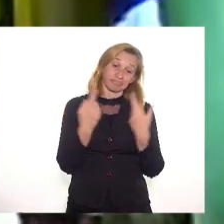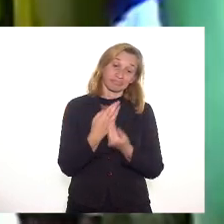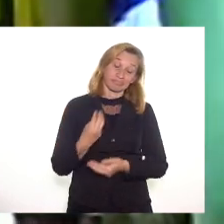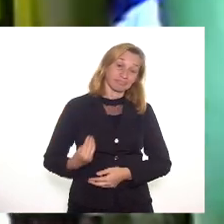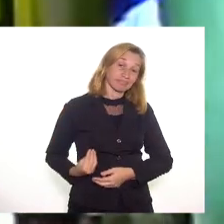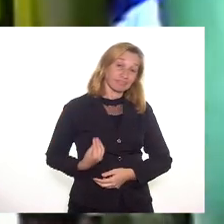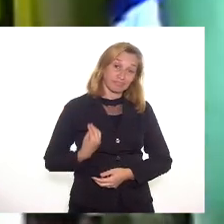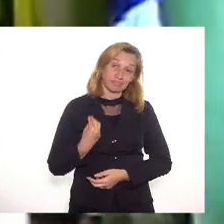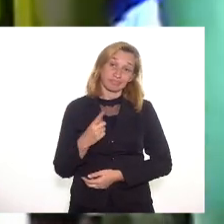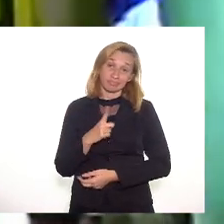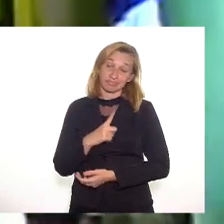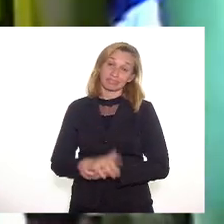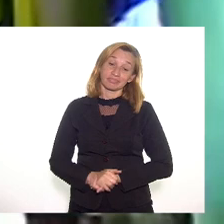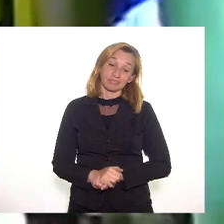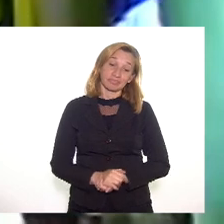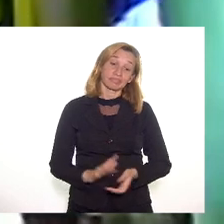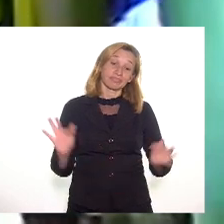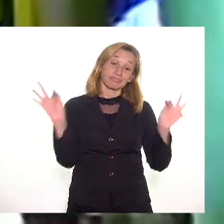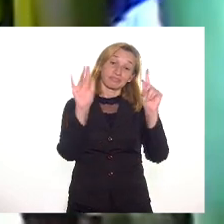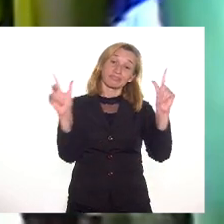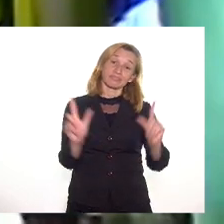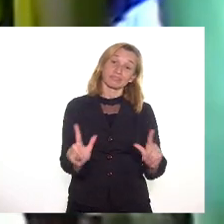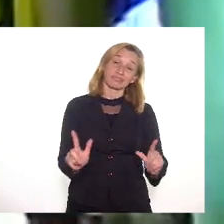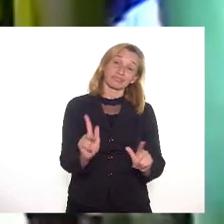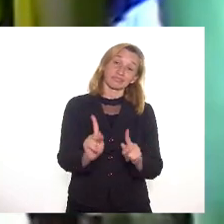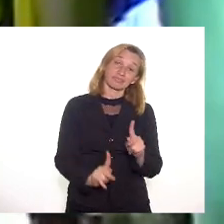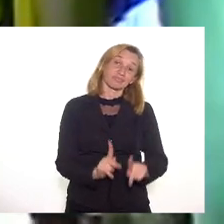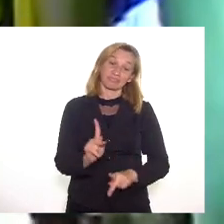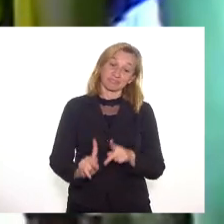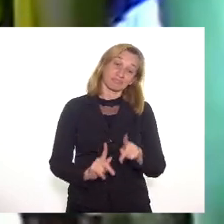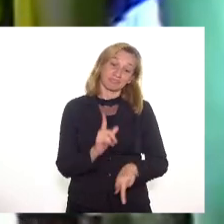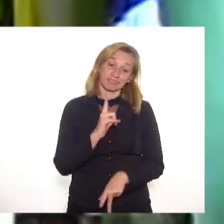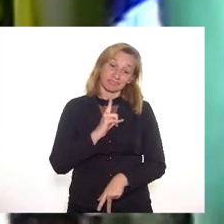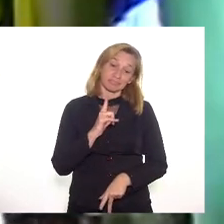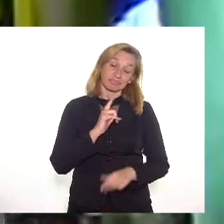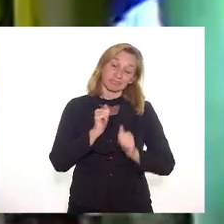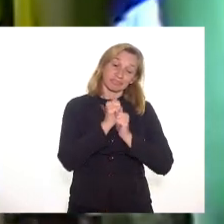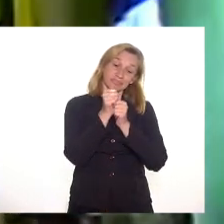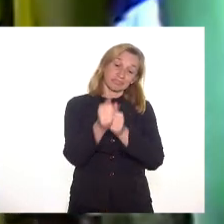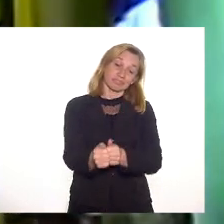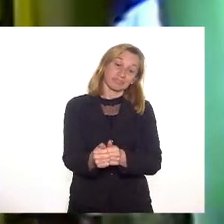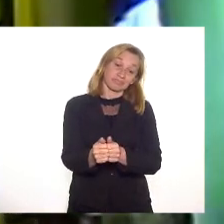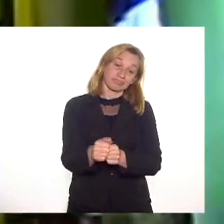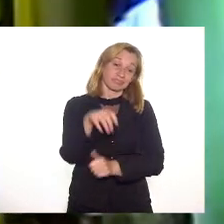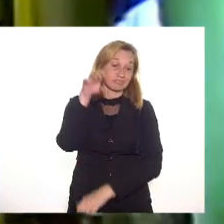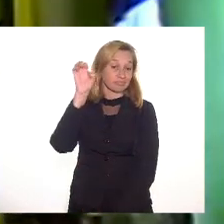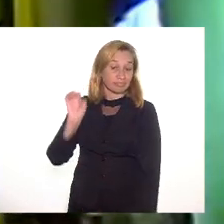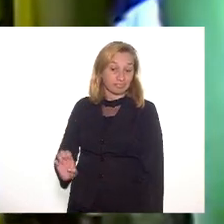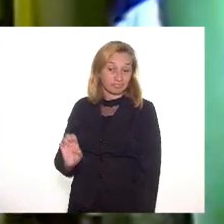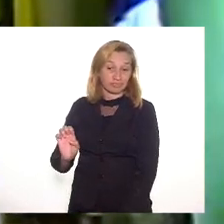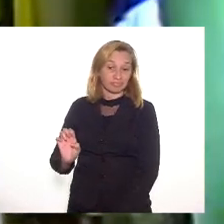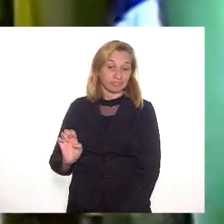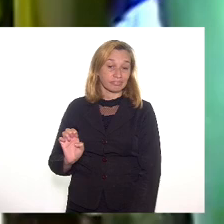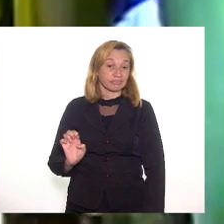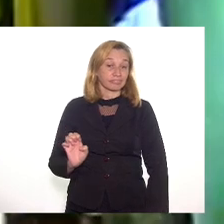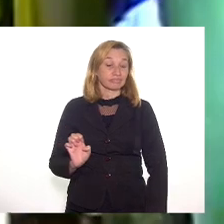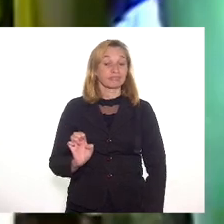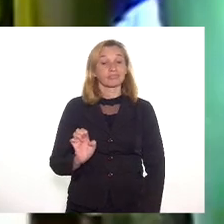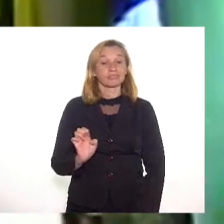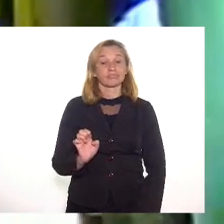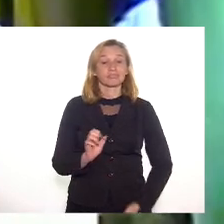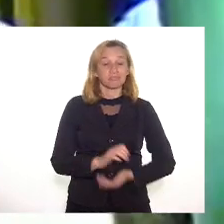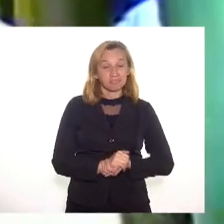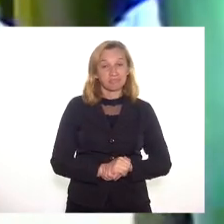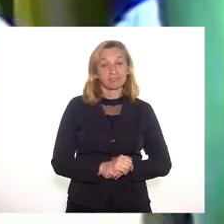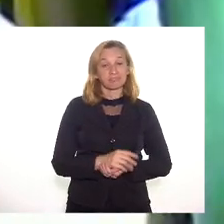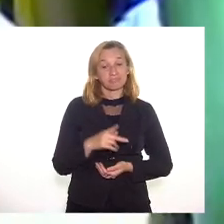que feministas da população ter um segmento de esquerda no parlamento. O